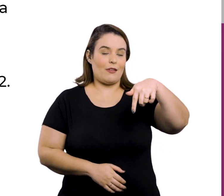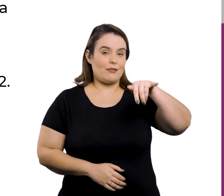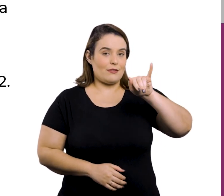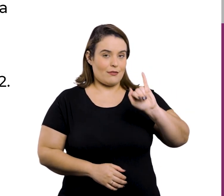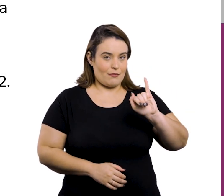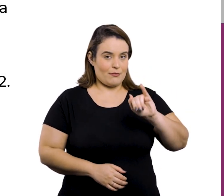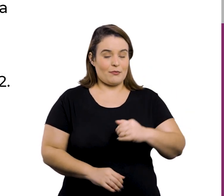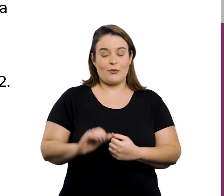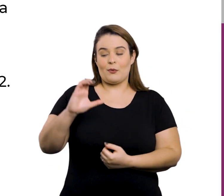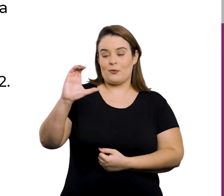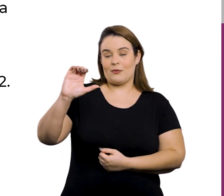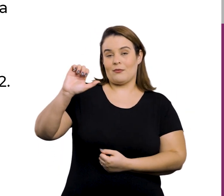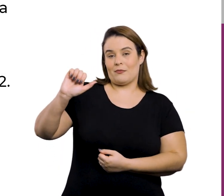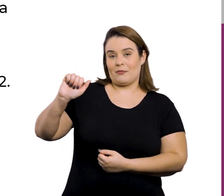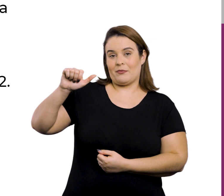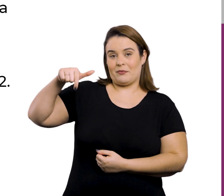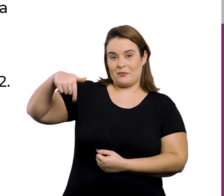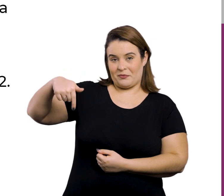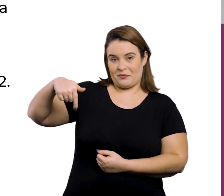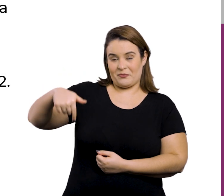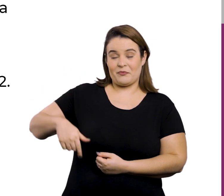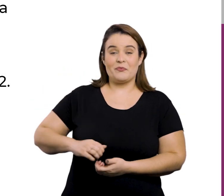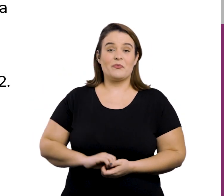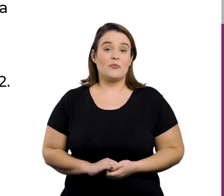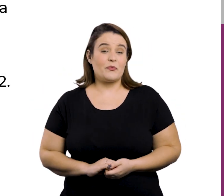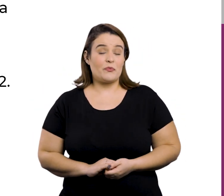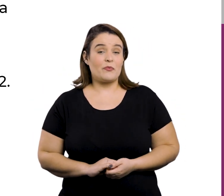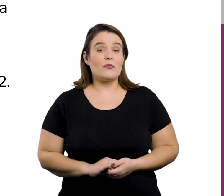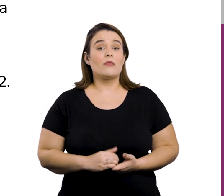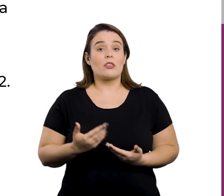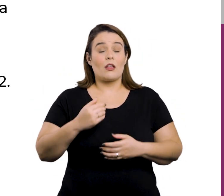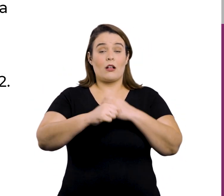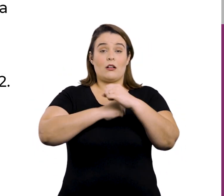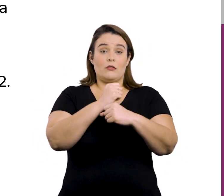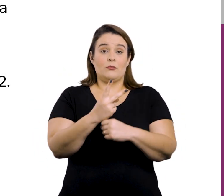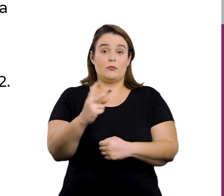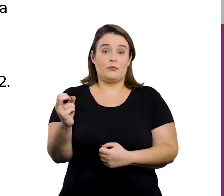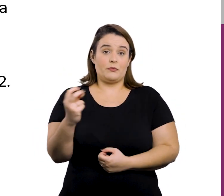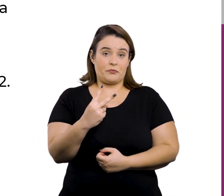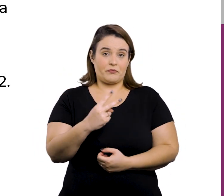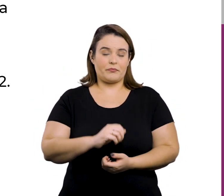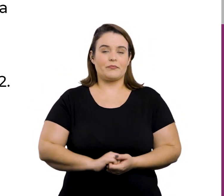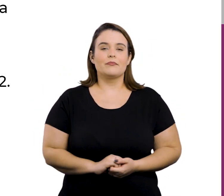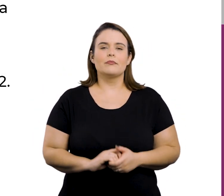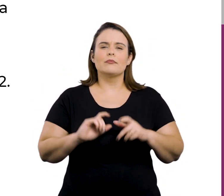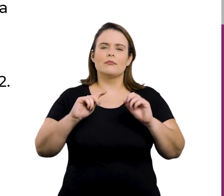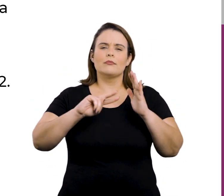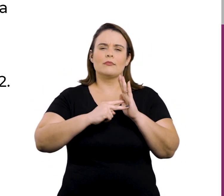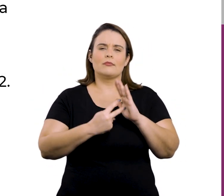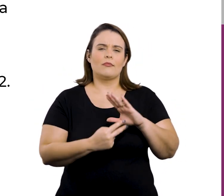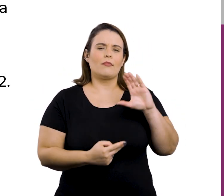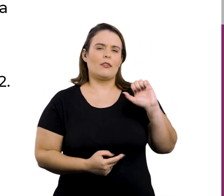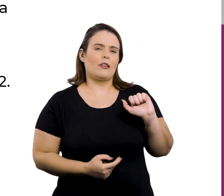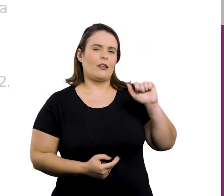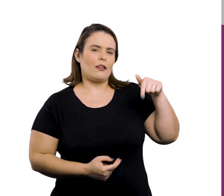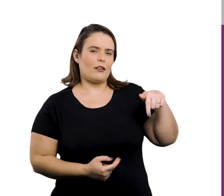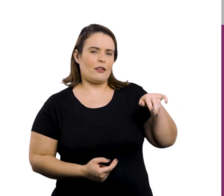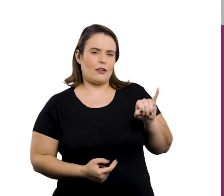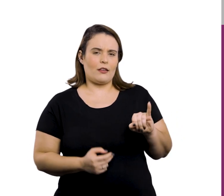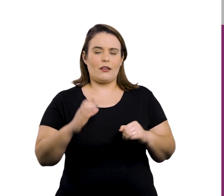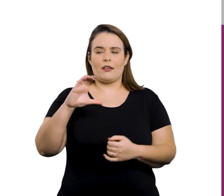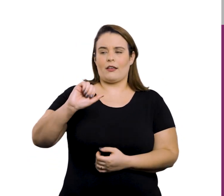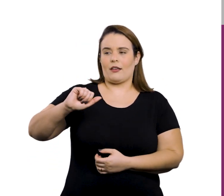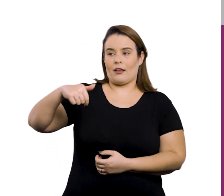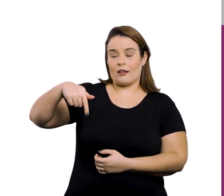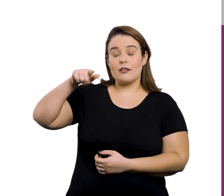do Custo Aluno Qualidade Inicial, CAQI, e do Custo Aluno Qualidade, CAQ, a partir de 2002.